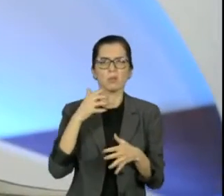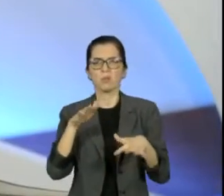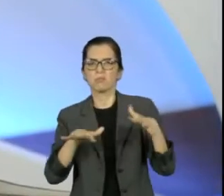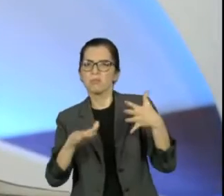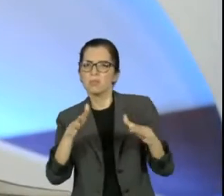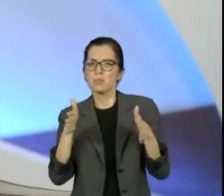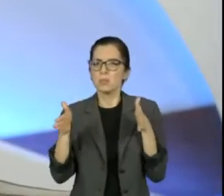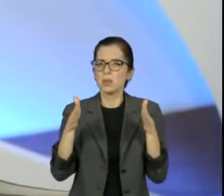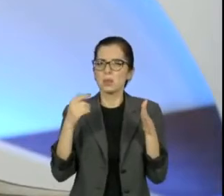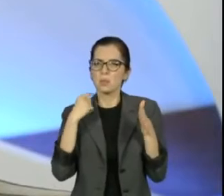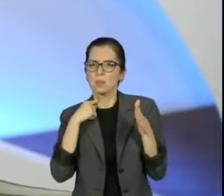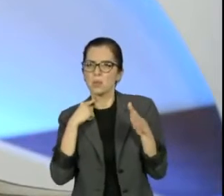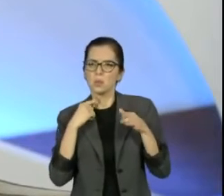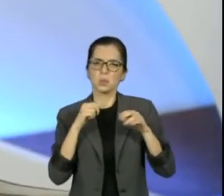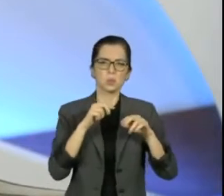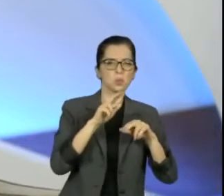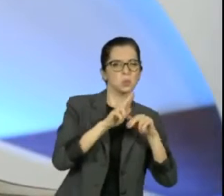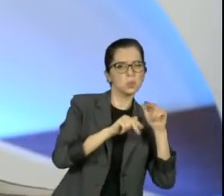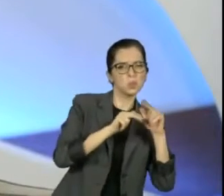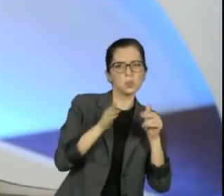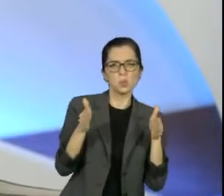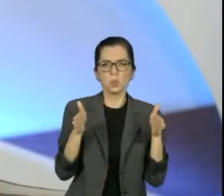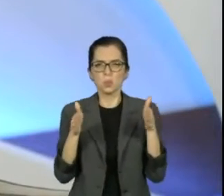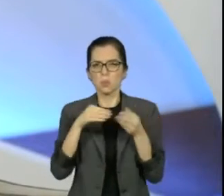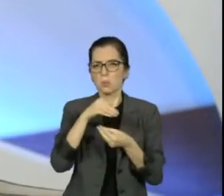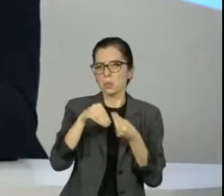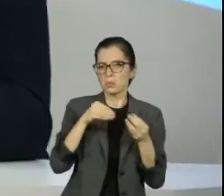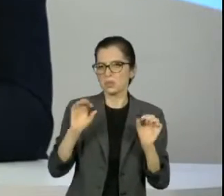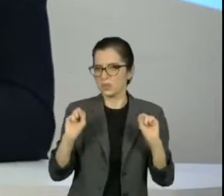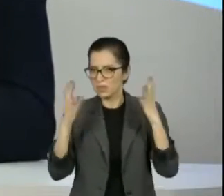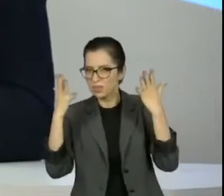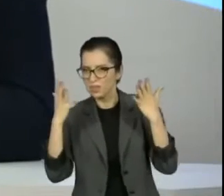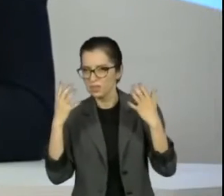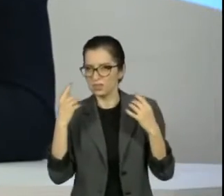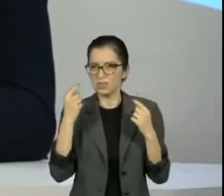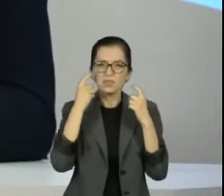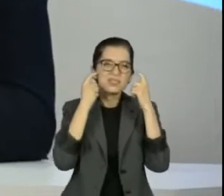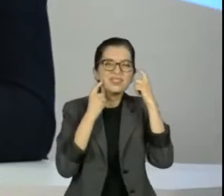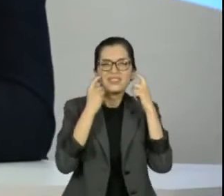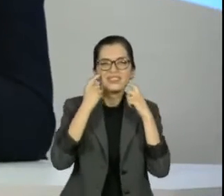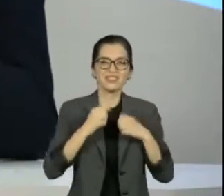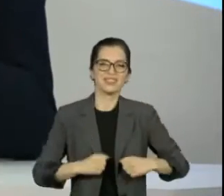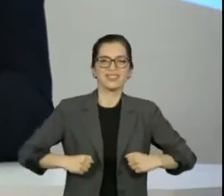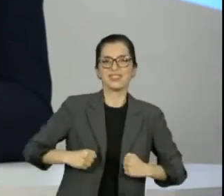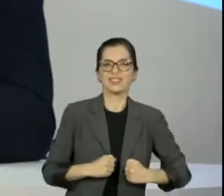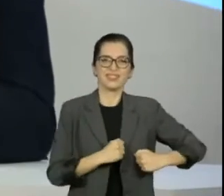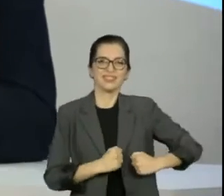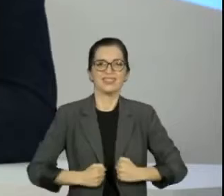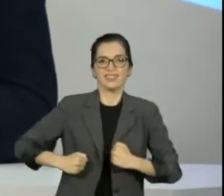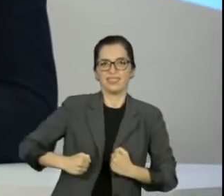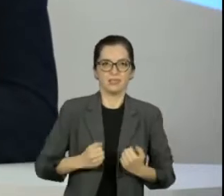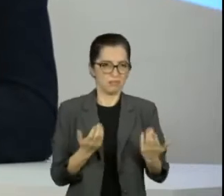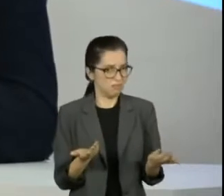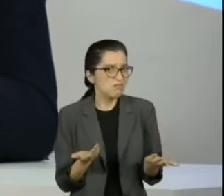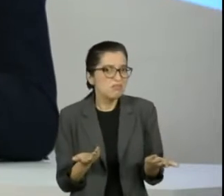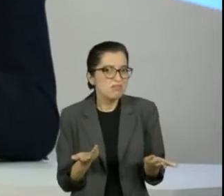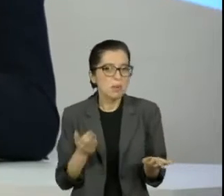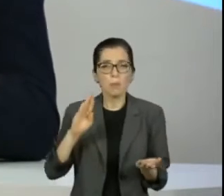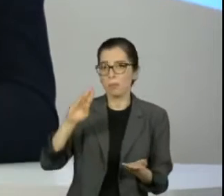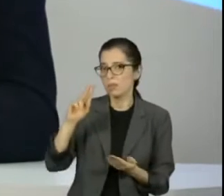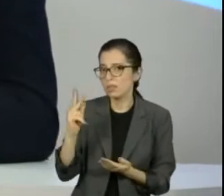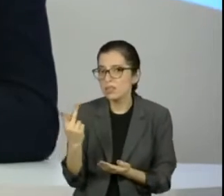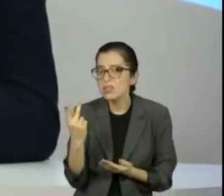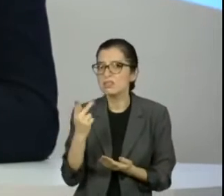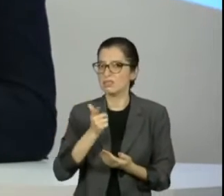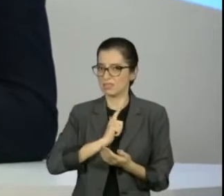você misturaria com as festas juninas. Belo Horizonte tem um carnaval de rua que vem crescendo muito. Você acha que existe